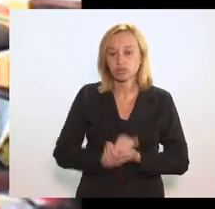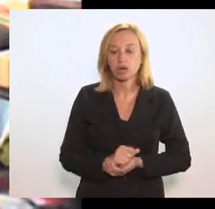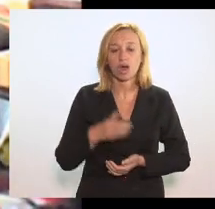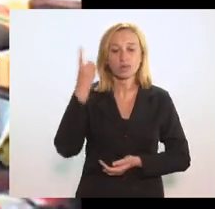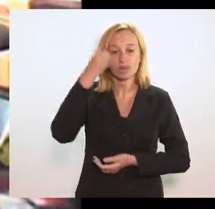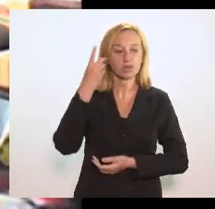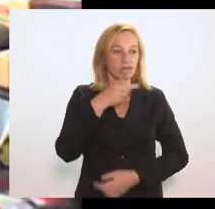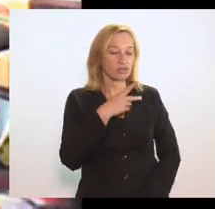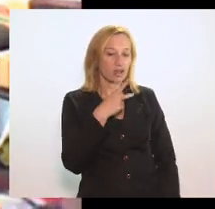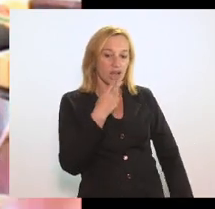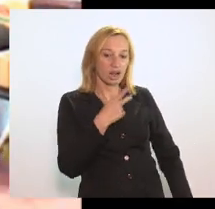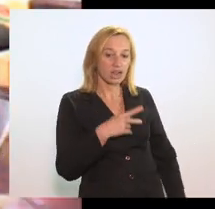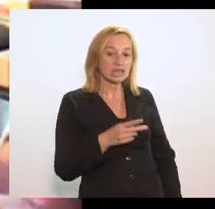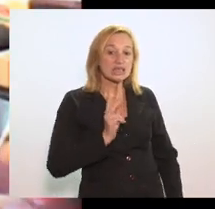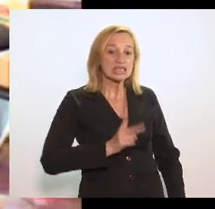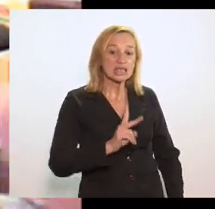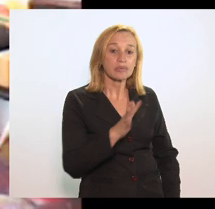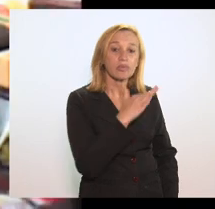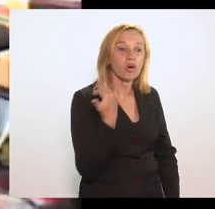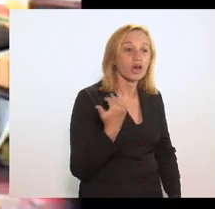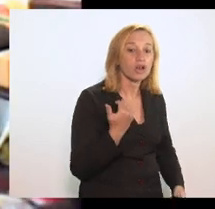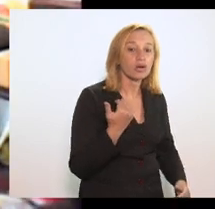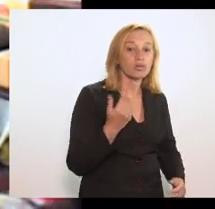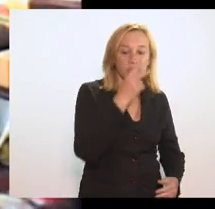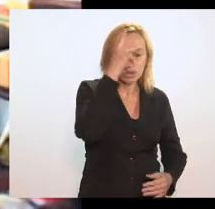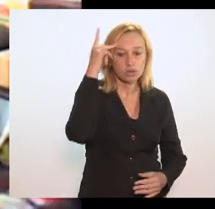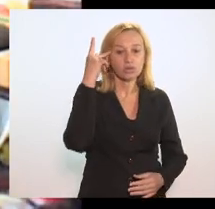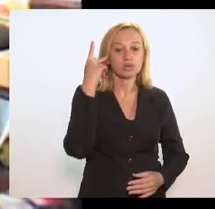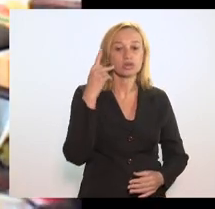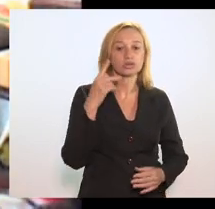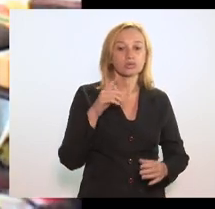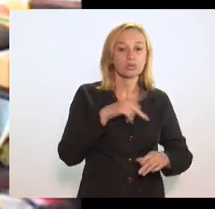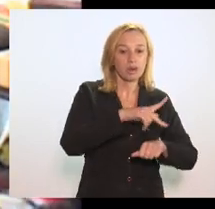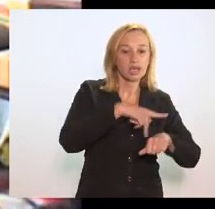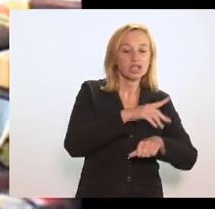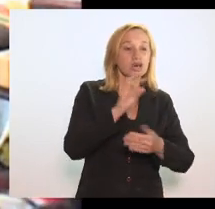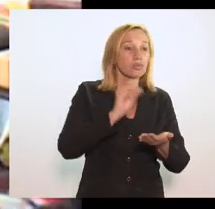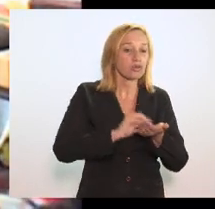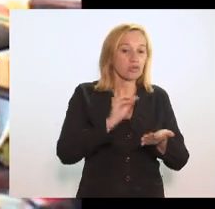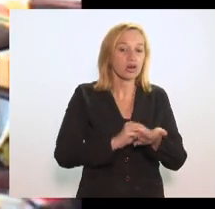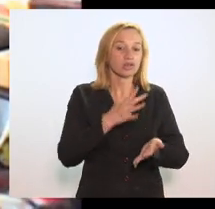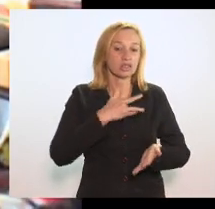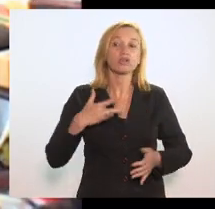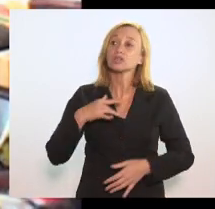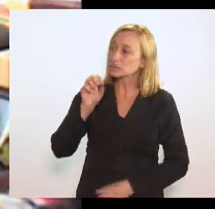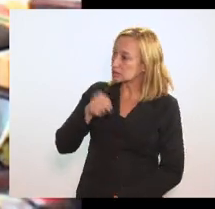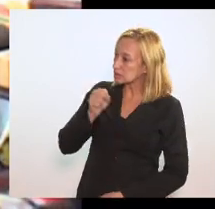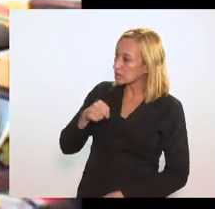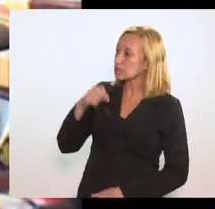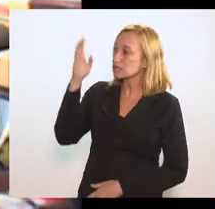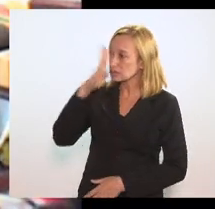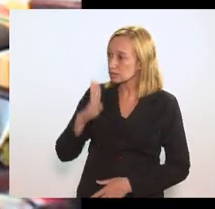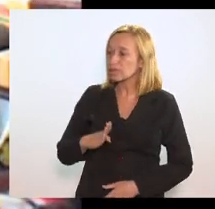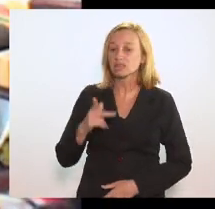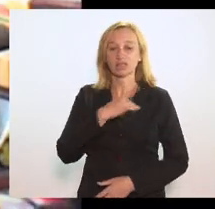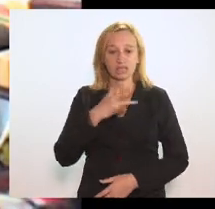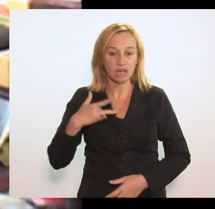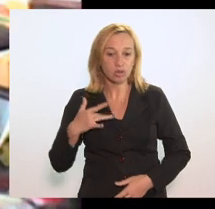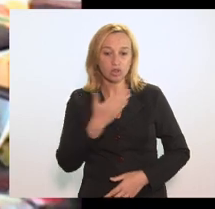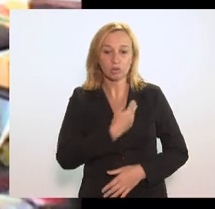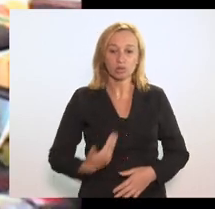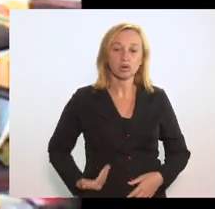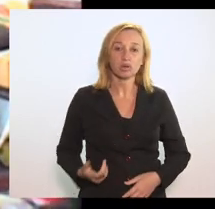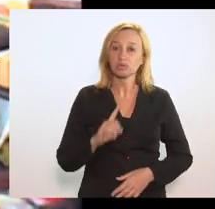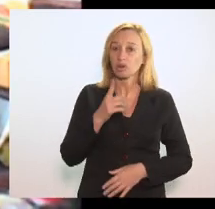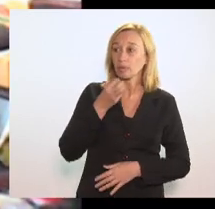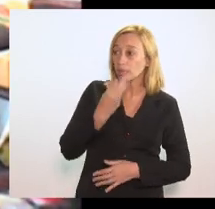vem e fala, sempre morreu gente no país por falta de saúde. Sim, a nossa saúde pública no Brasil nunca foi da maneira que a